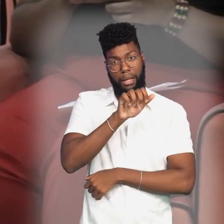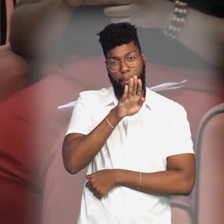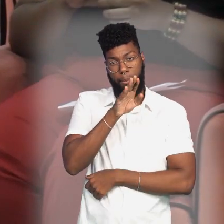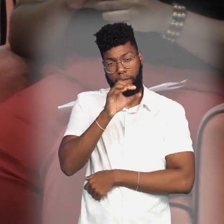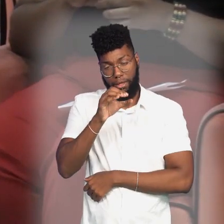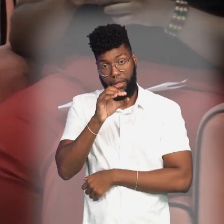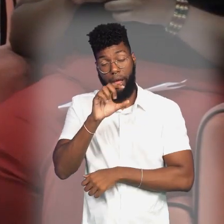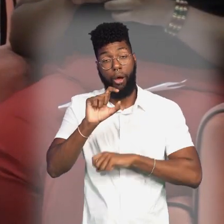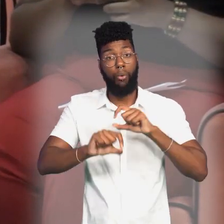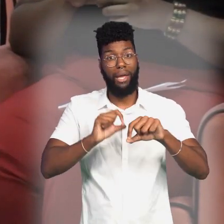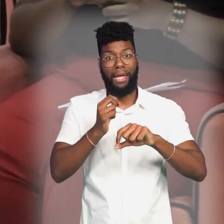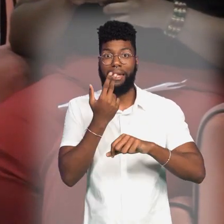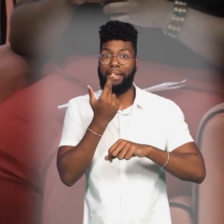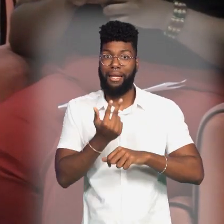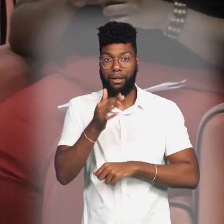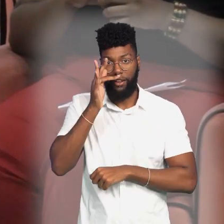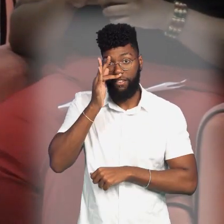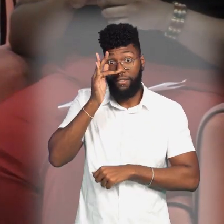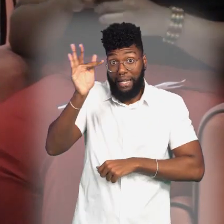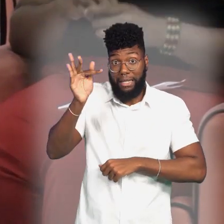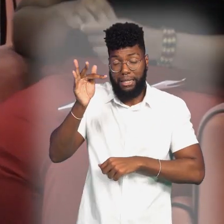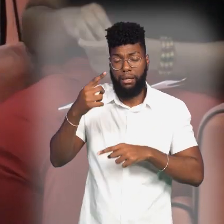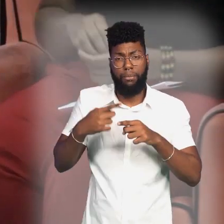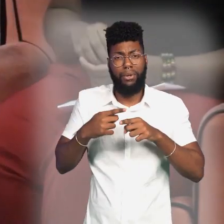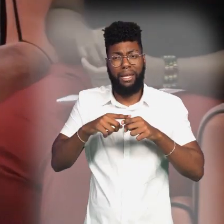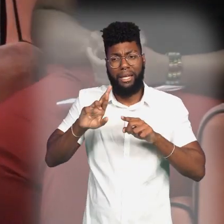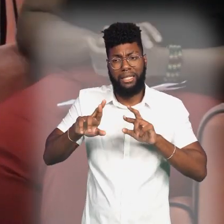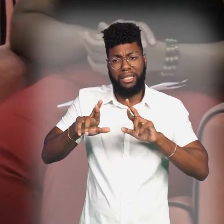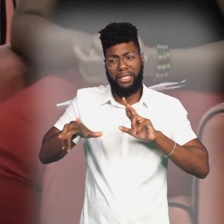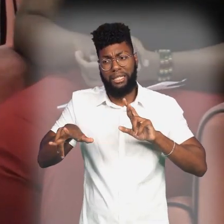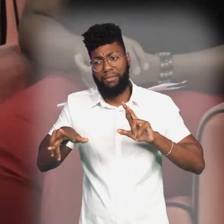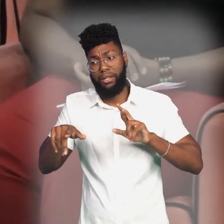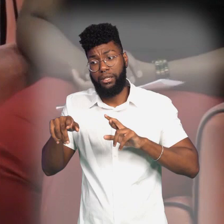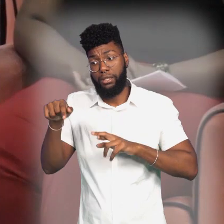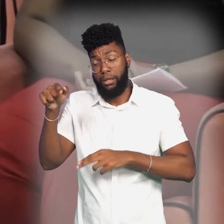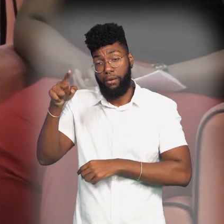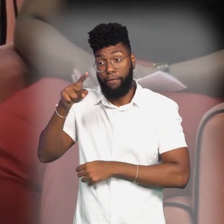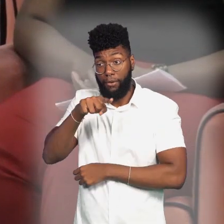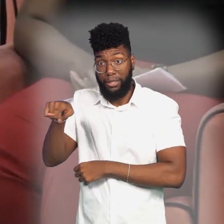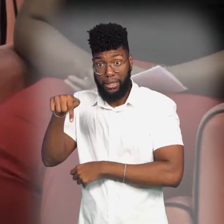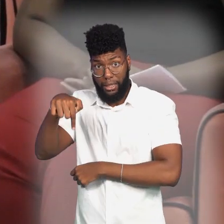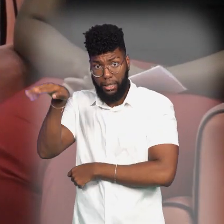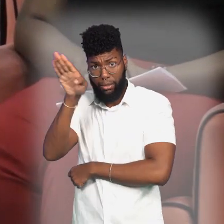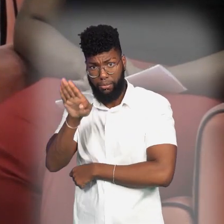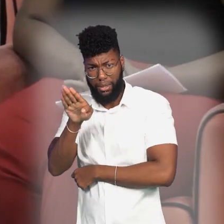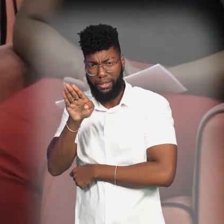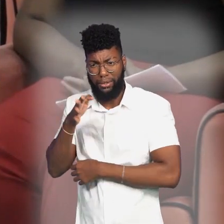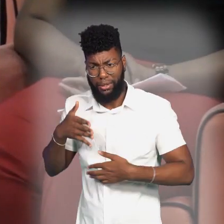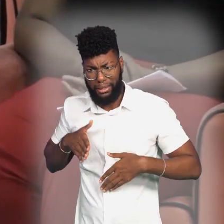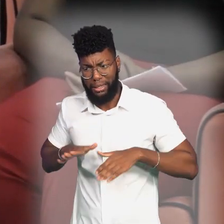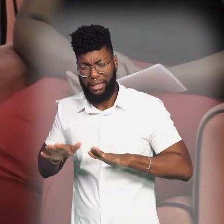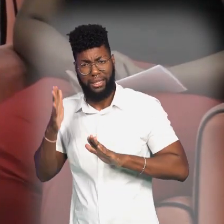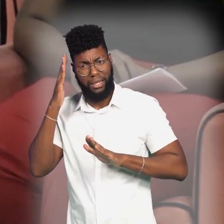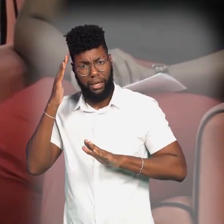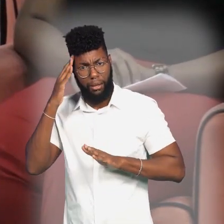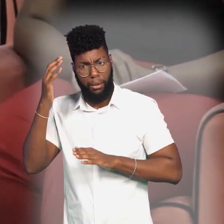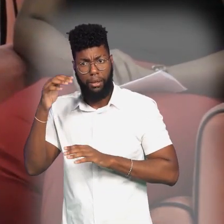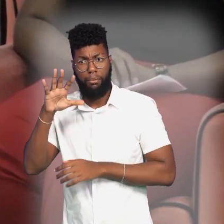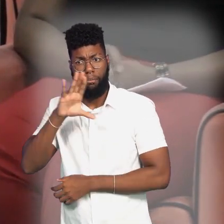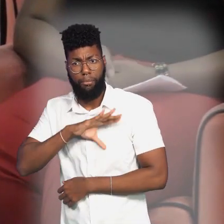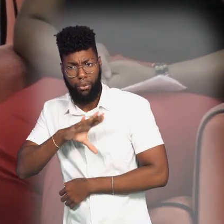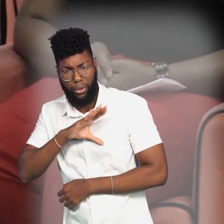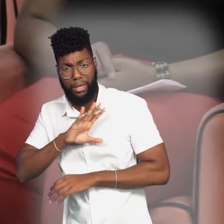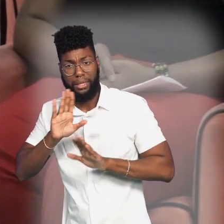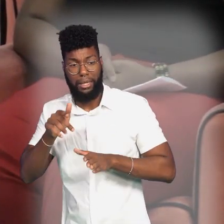francês. Porque, diferente de vocês que nascem falando português, nós não. só nossa língua. Um idioma